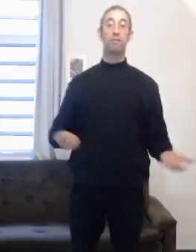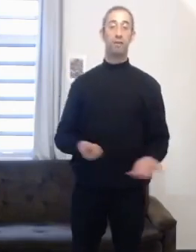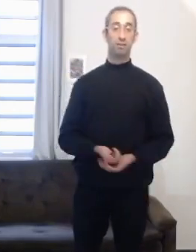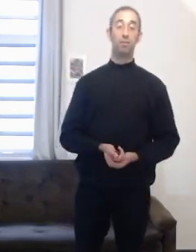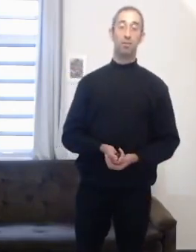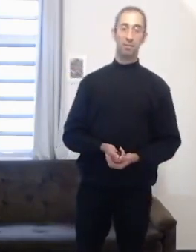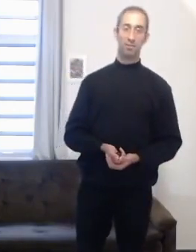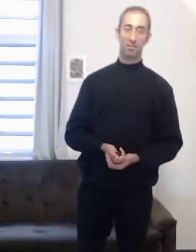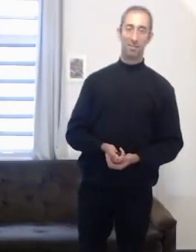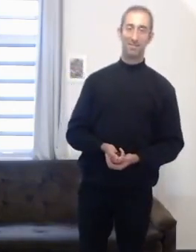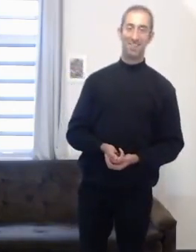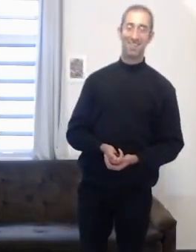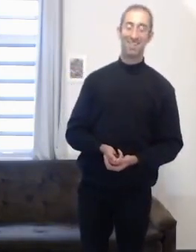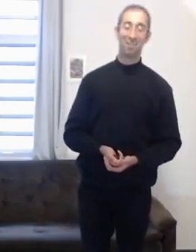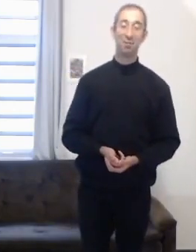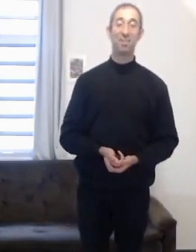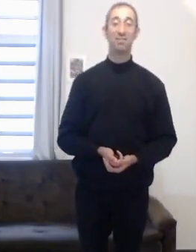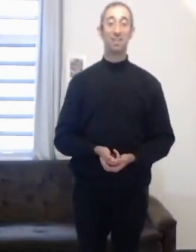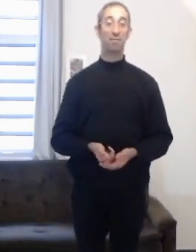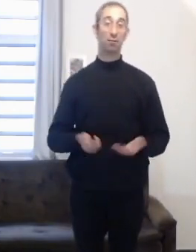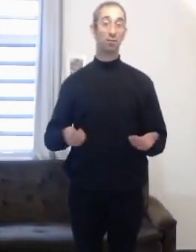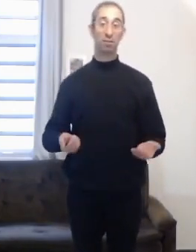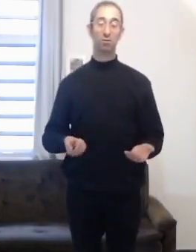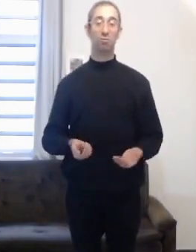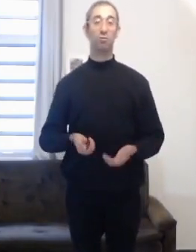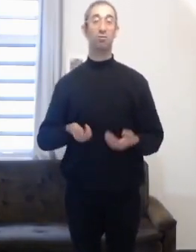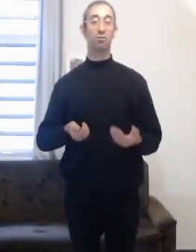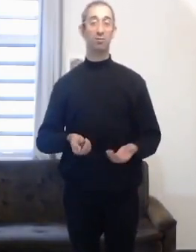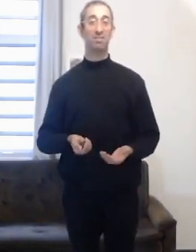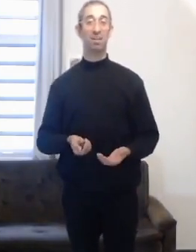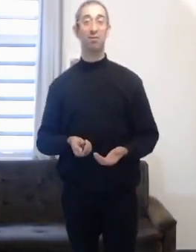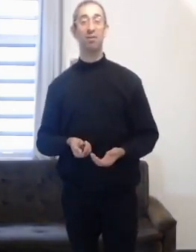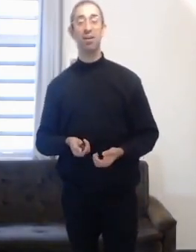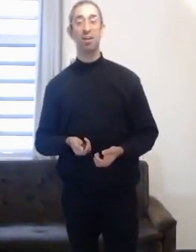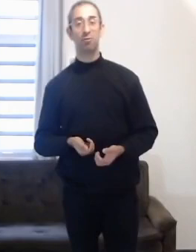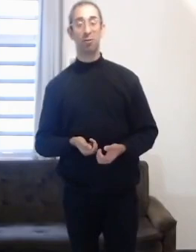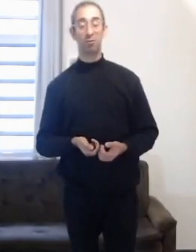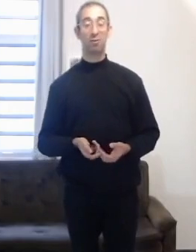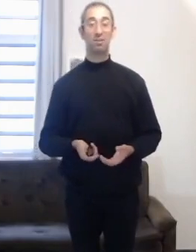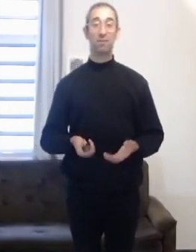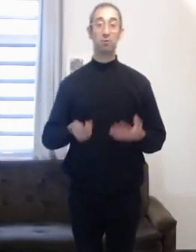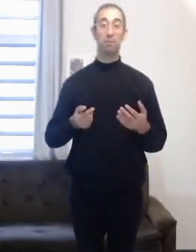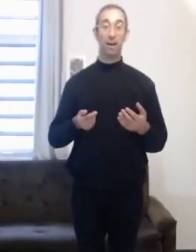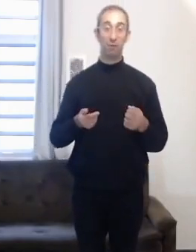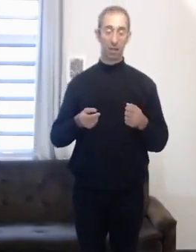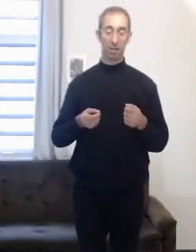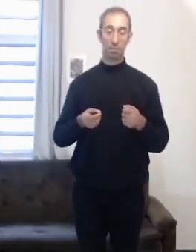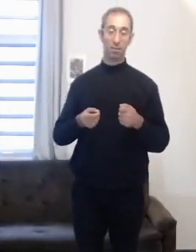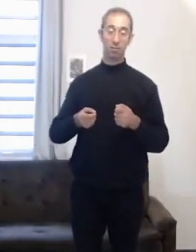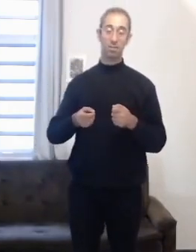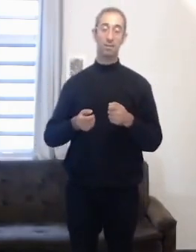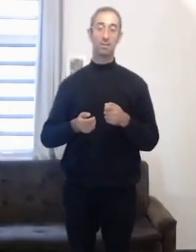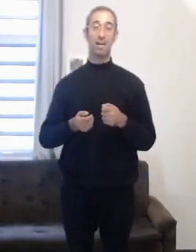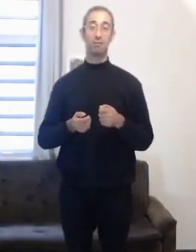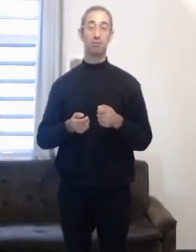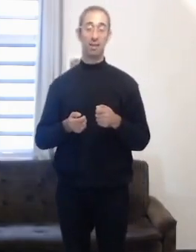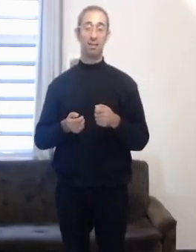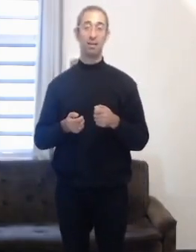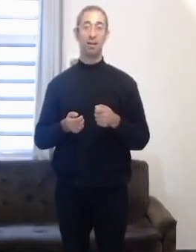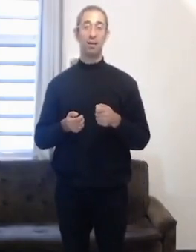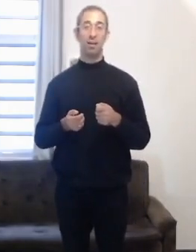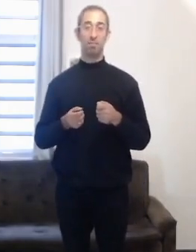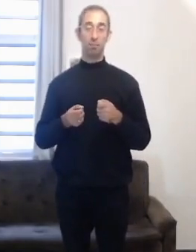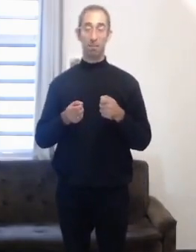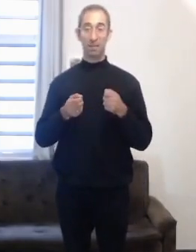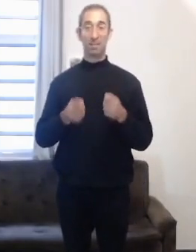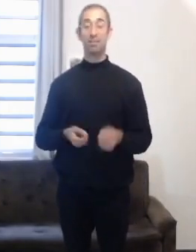E de onde que vem as hipóteses? Né? Então, muitas vezes ela vem do senso comum, da intuição, do nosso conhecimento prévio, que ela pode não ser baseado, né,